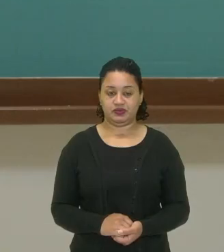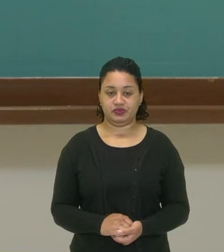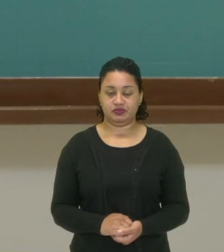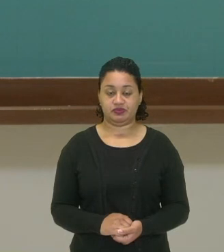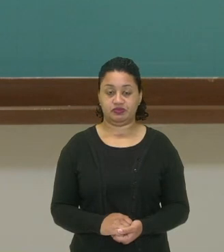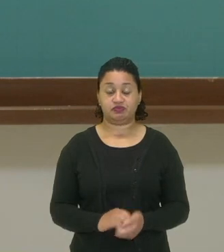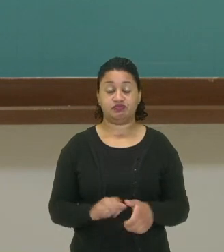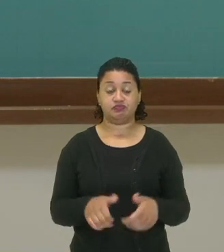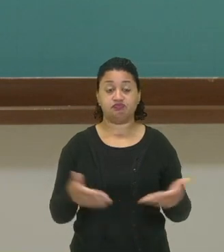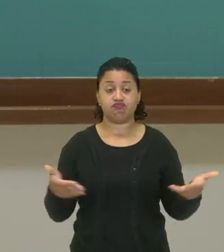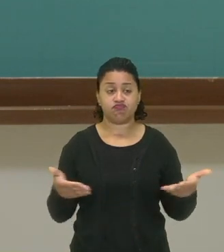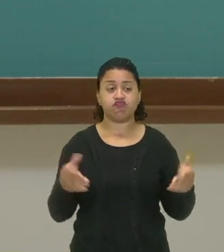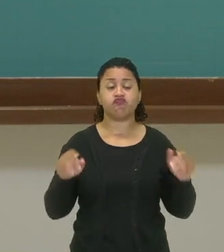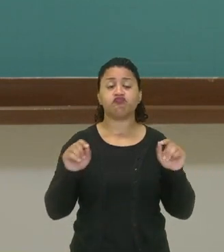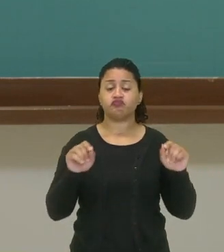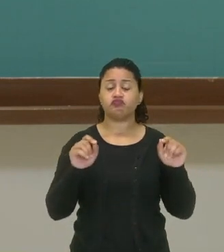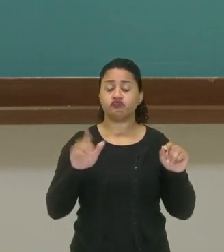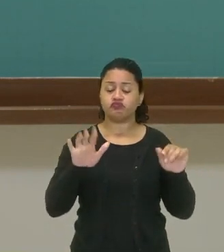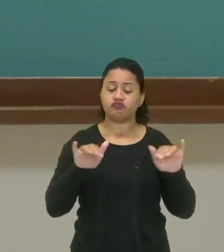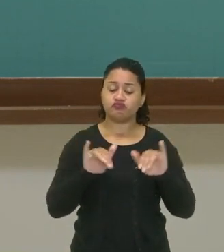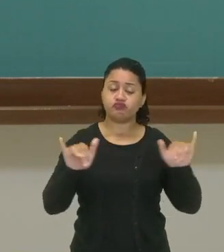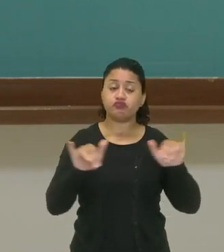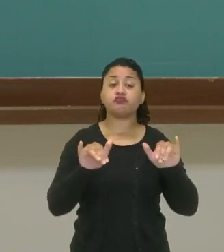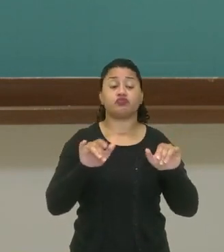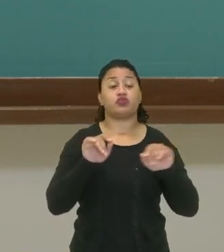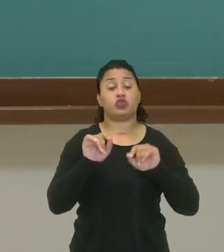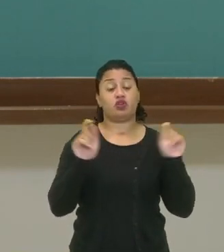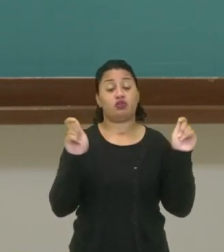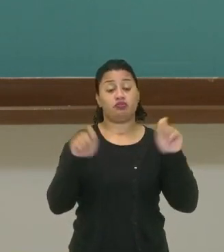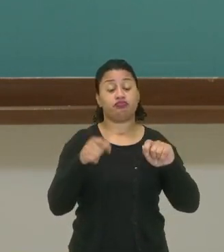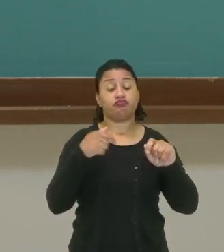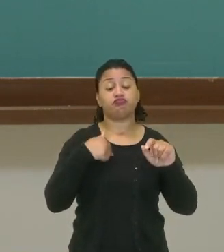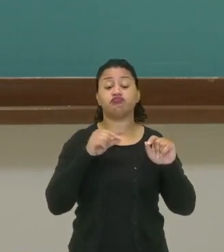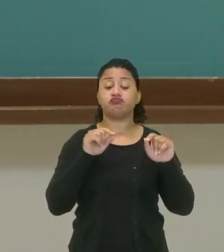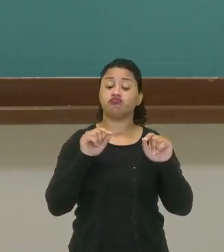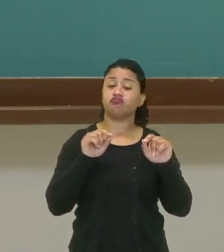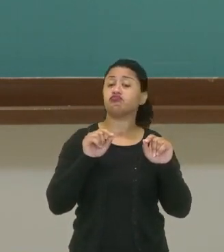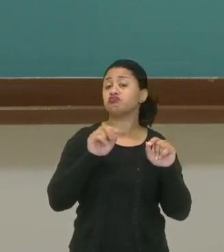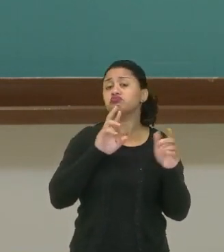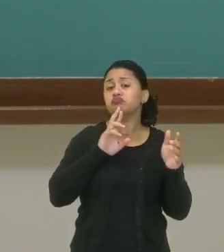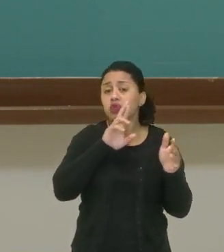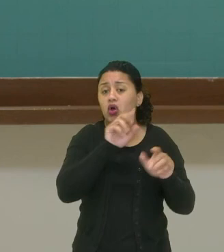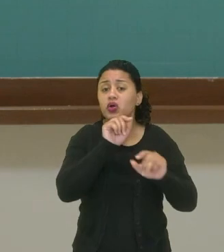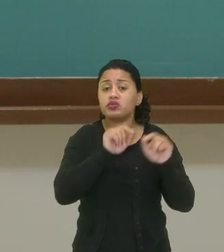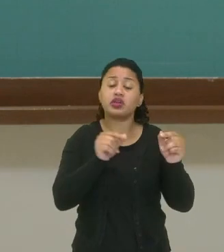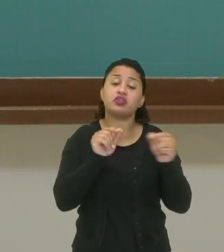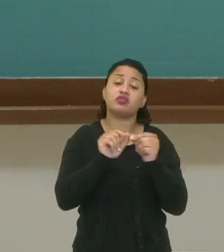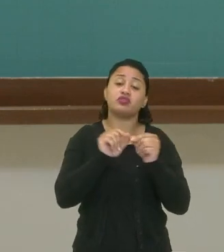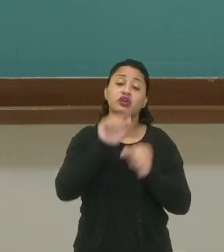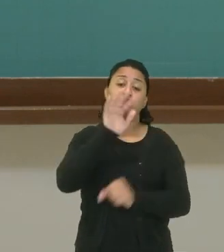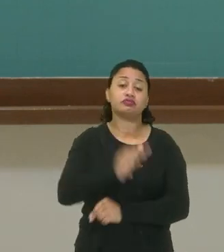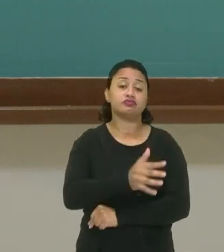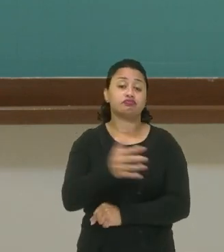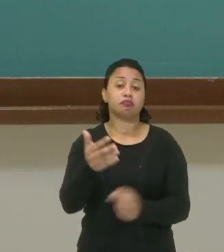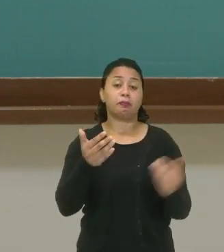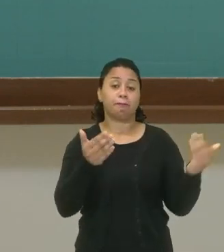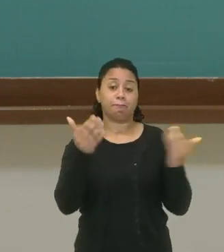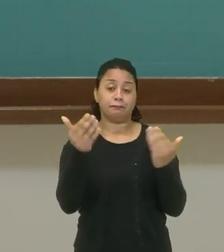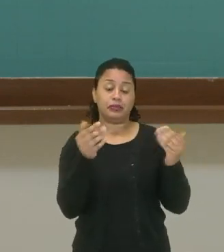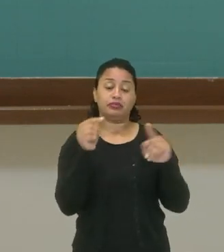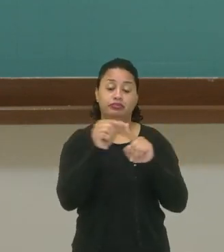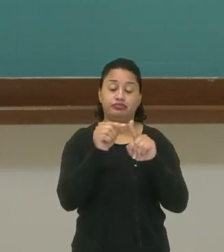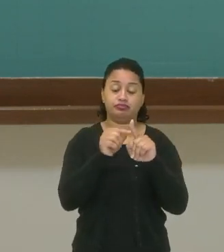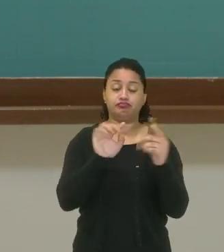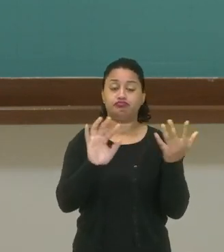Ok, lançamos então aqui a sugestão de você elaborar um quadro, né, comparativo com os climas e